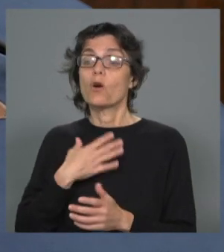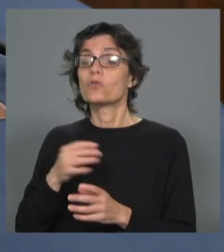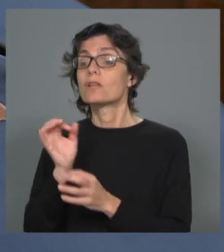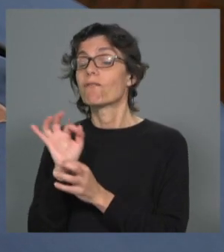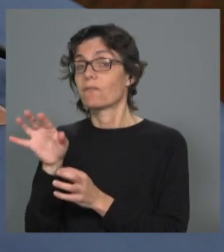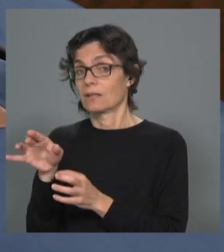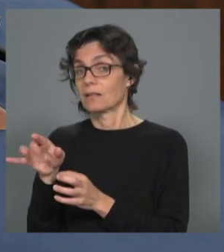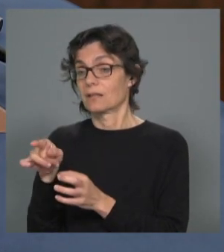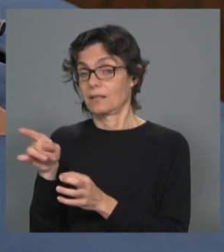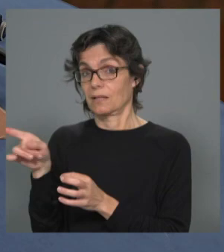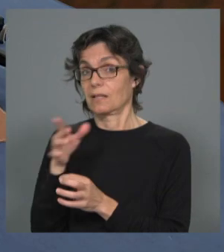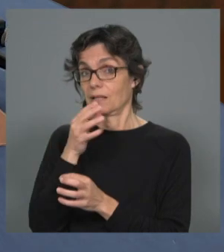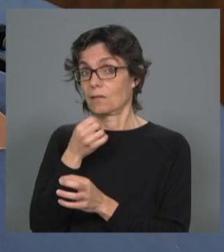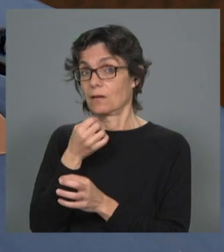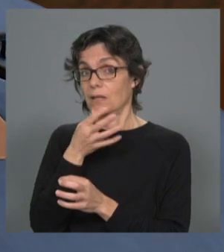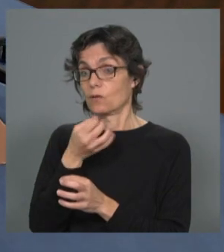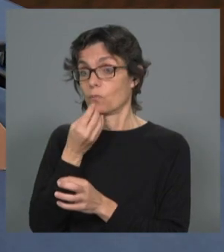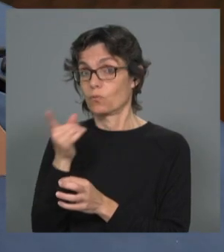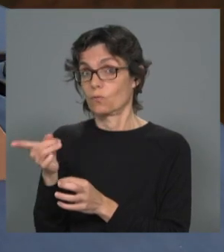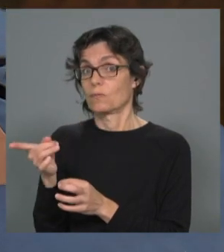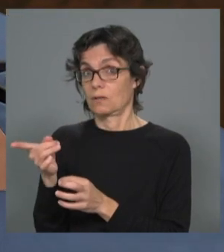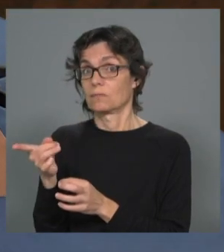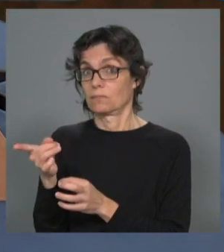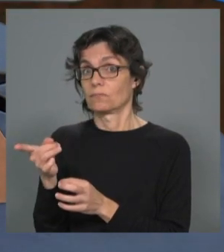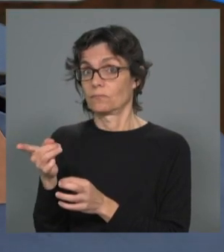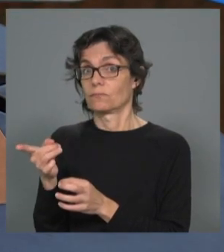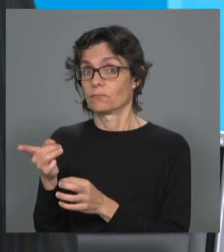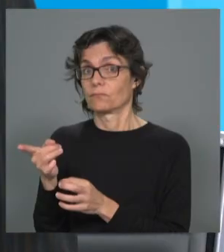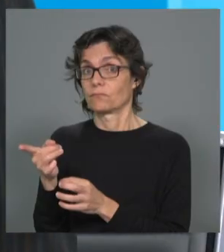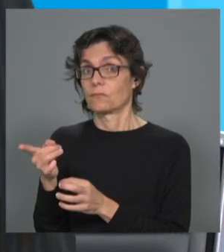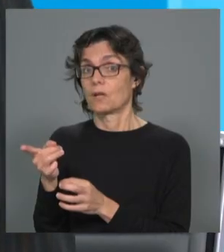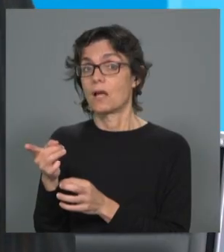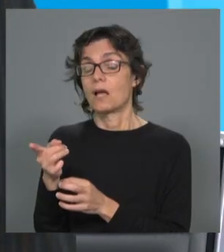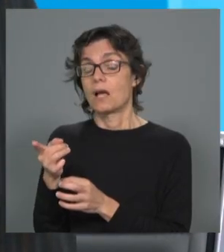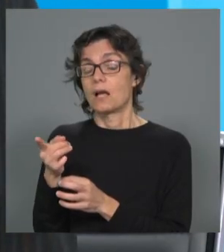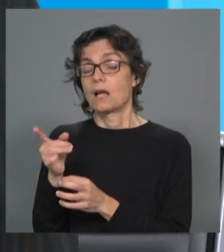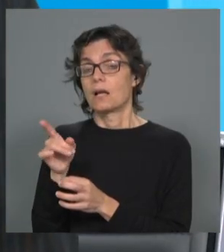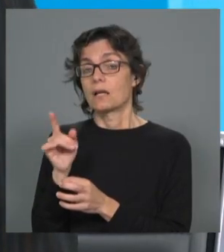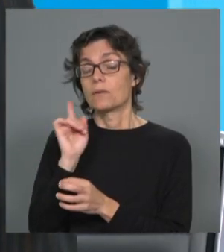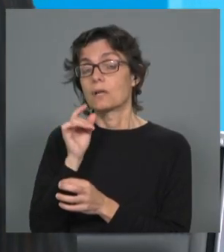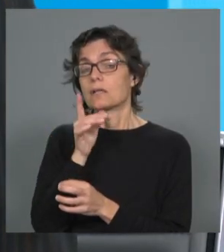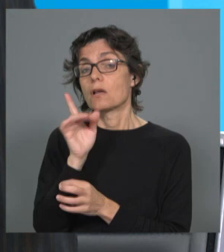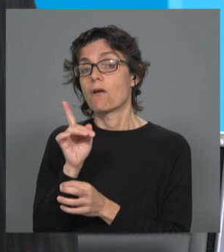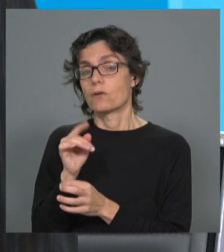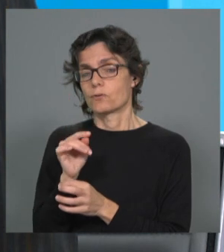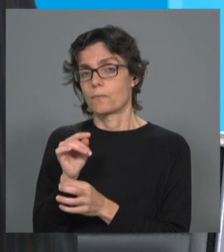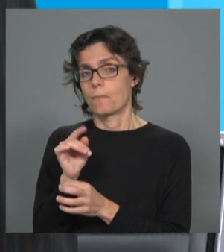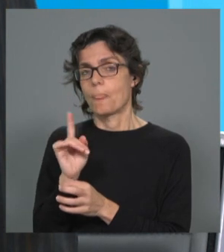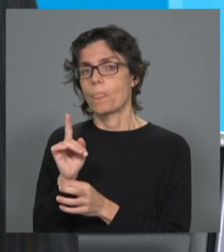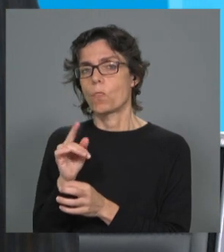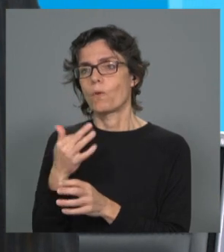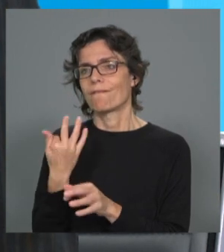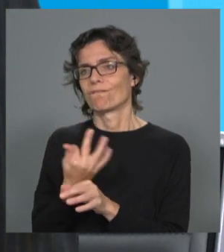Inês diz, porque há aqui uma coisa que me parece, que eu acho que temos que sublinhar. Não é a festa pela